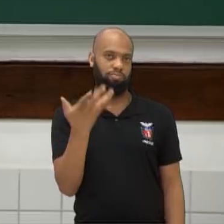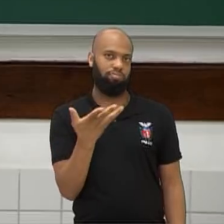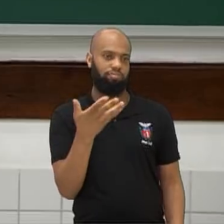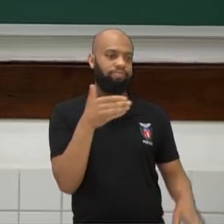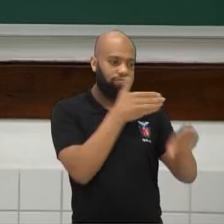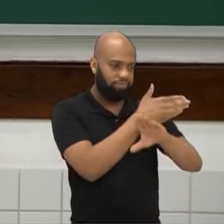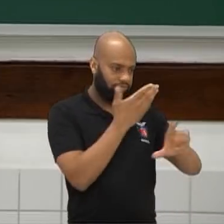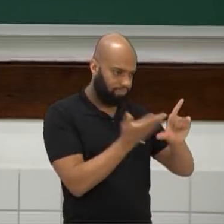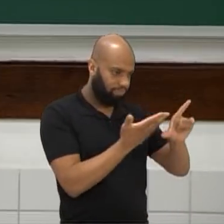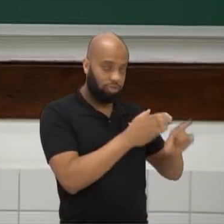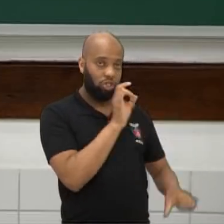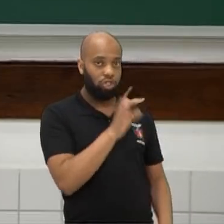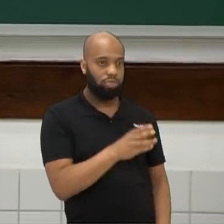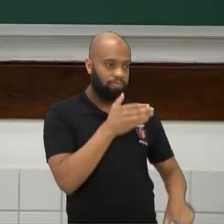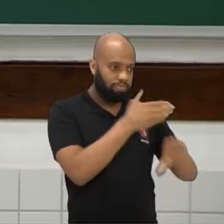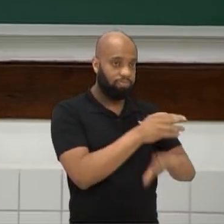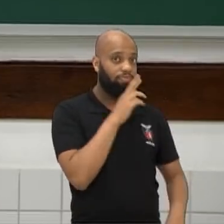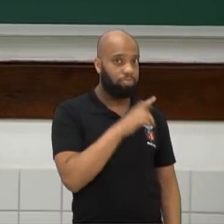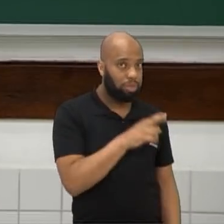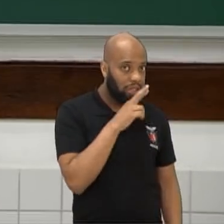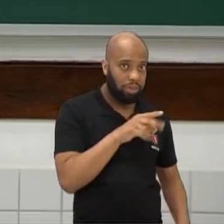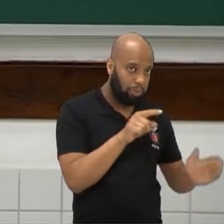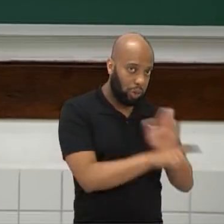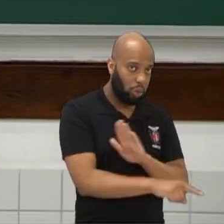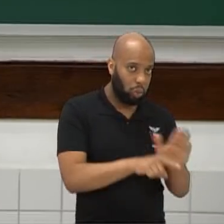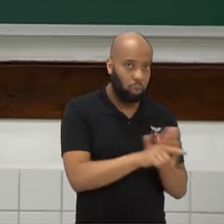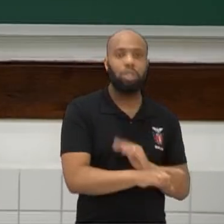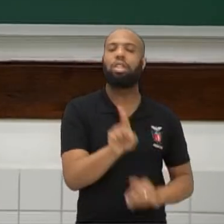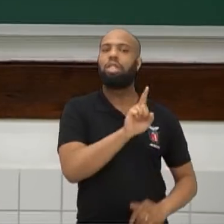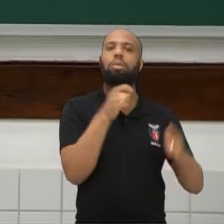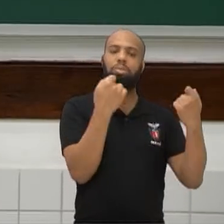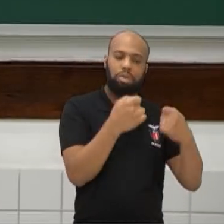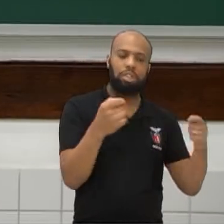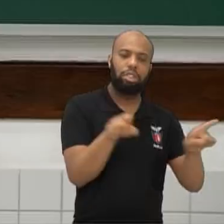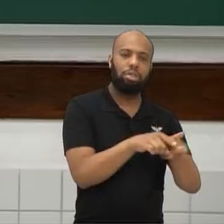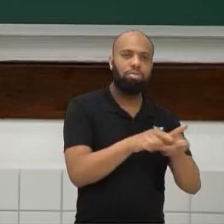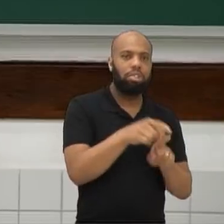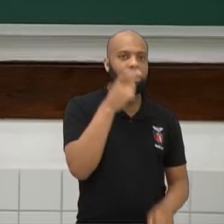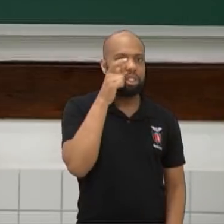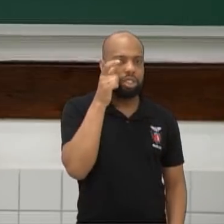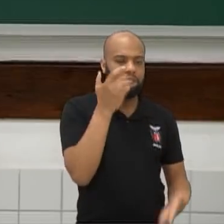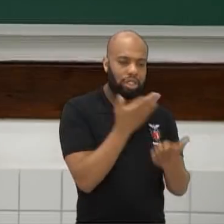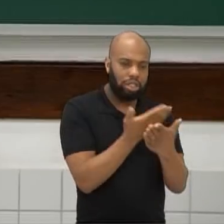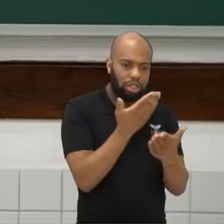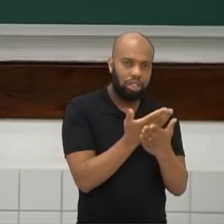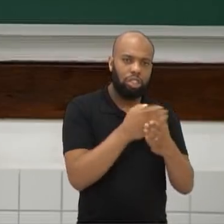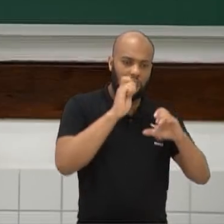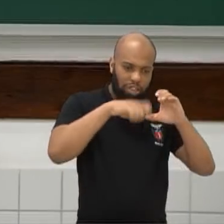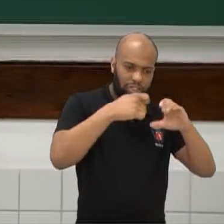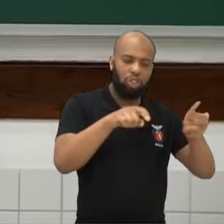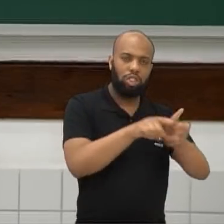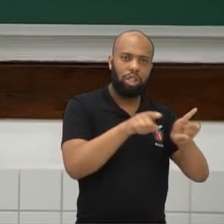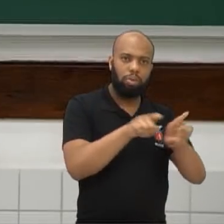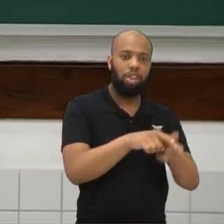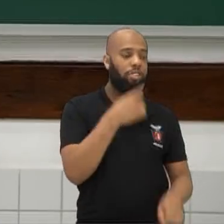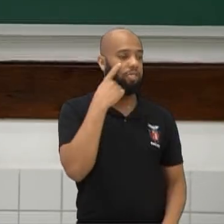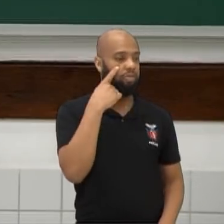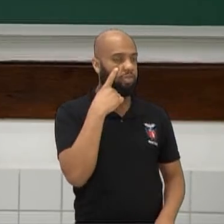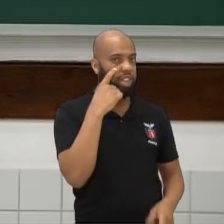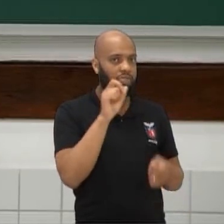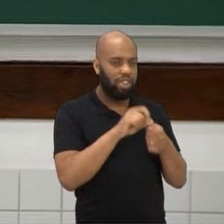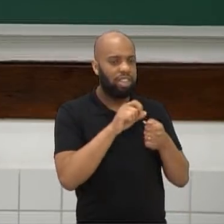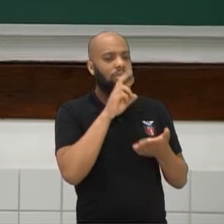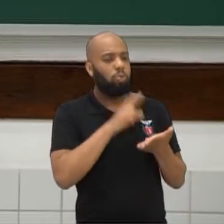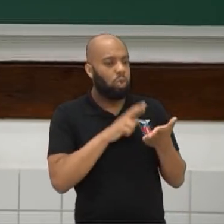somente ir lá e responder o formulário de questões. É necessário assistir as videoaulas, acompanhar, tentar fazer os exercícios para poder